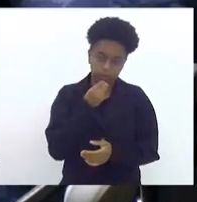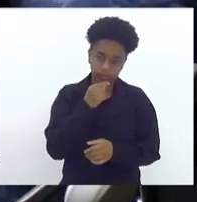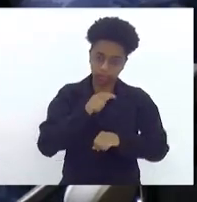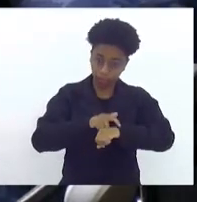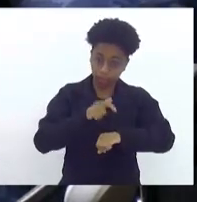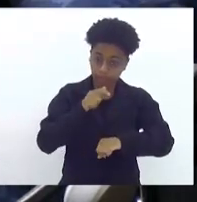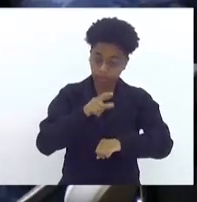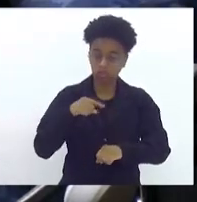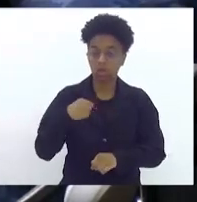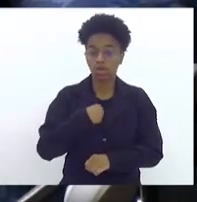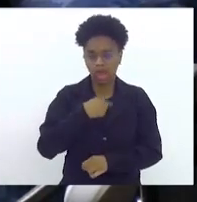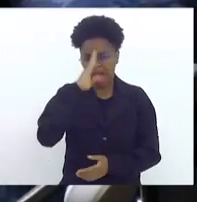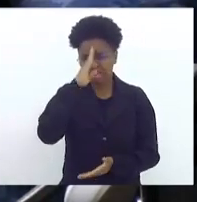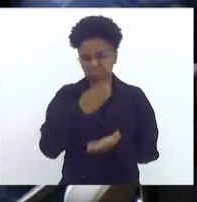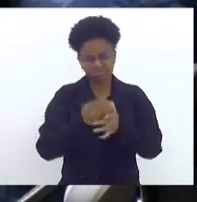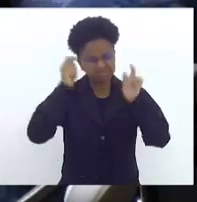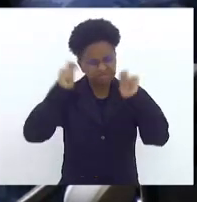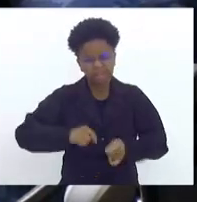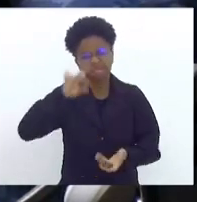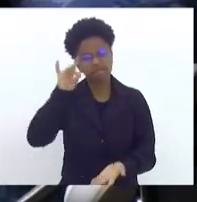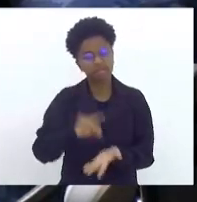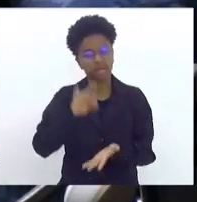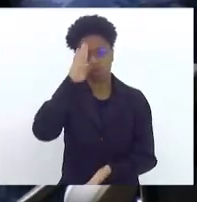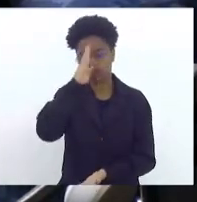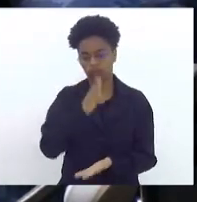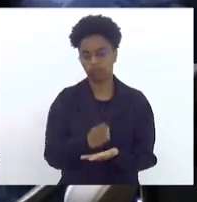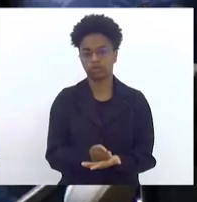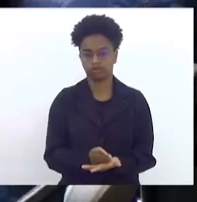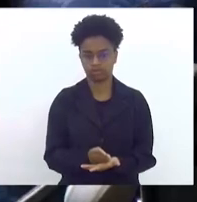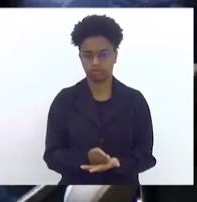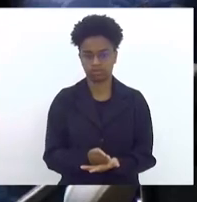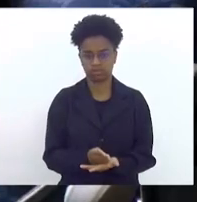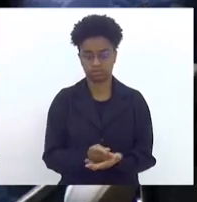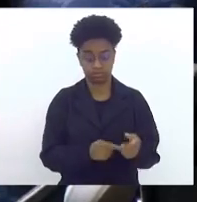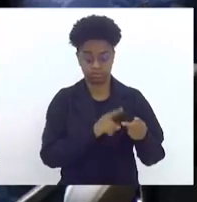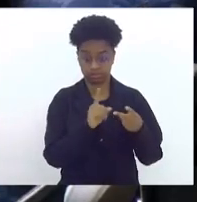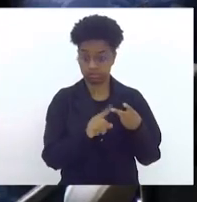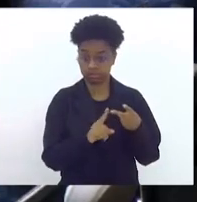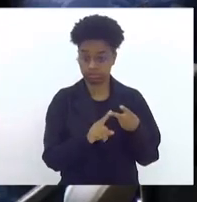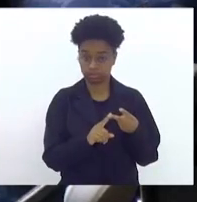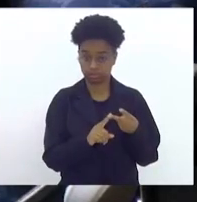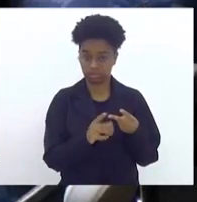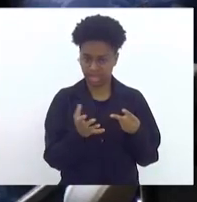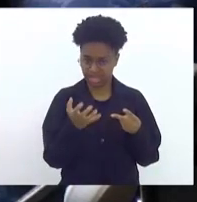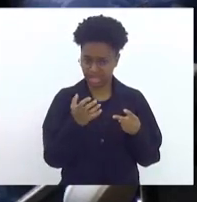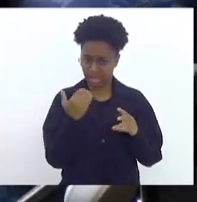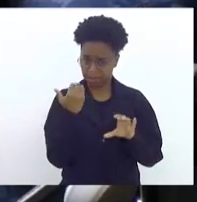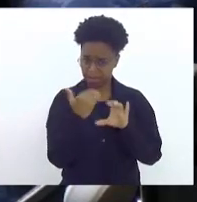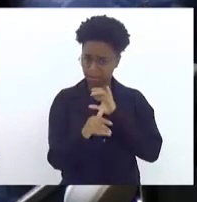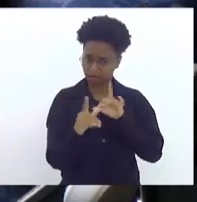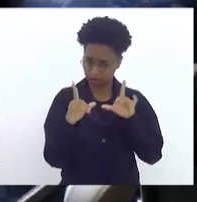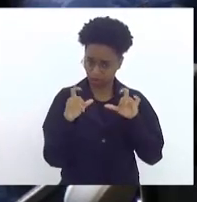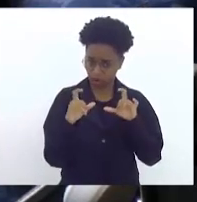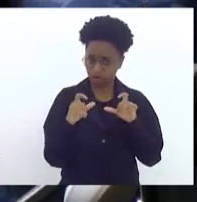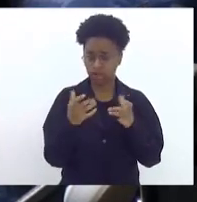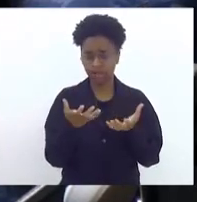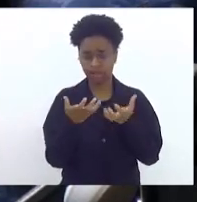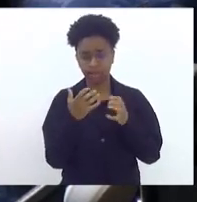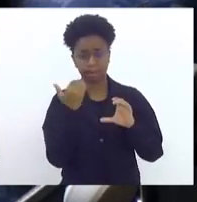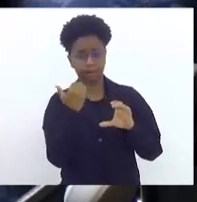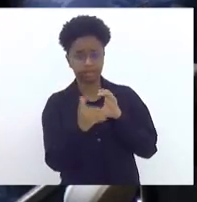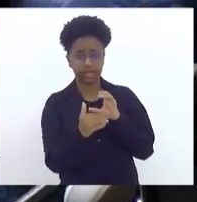naquele momento acredito que seja da minha extrema confiança segundo ponto quer mandar uma foto quer mandar uma mensagem